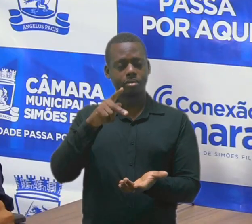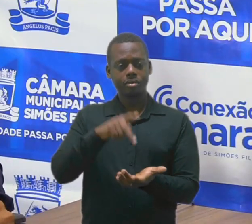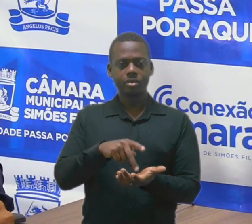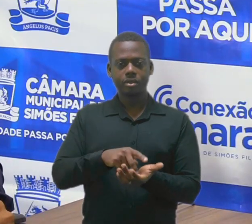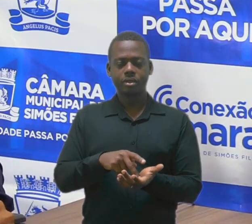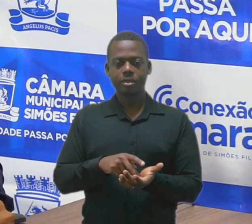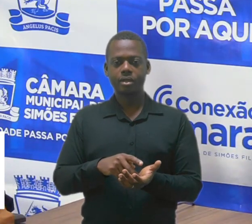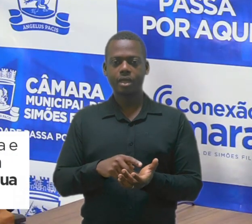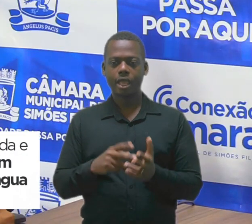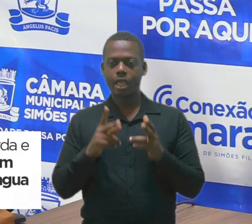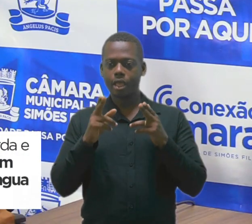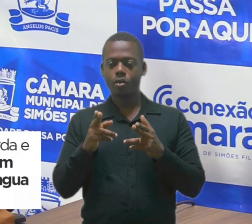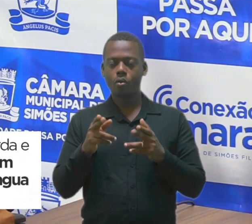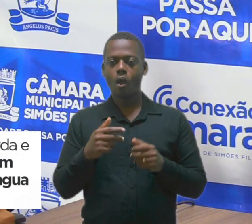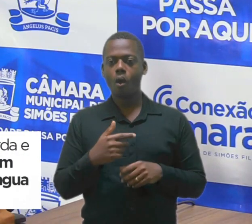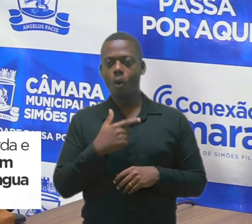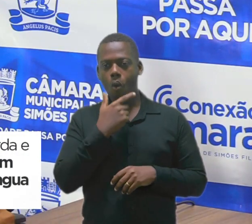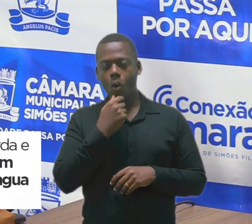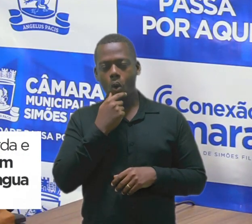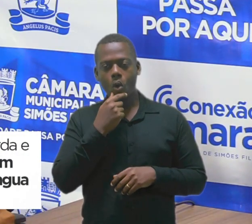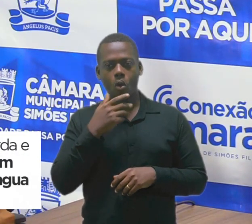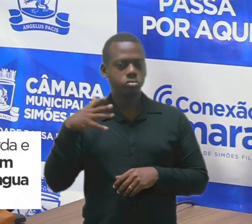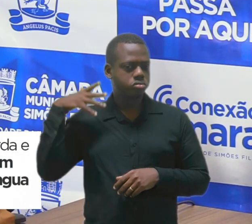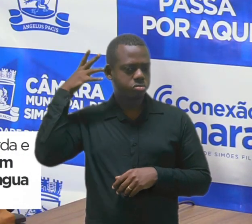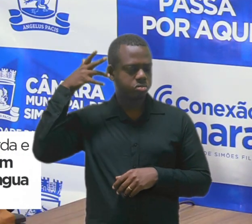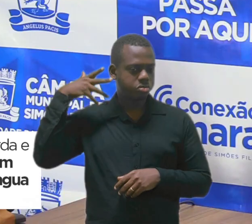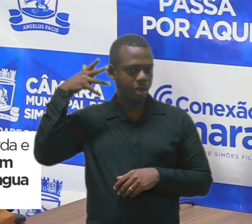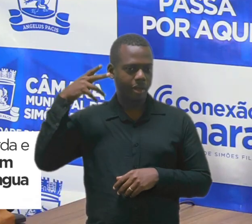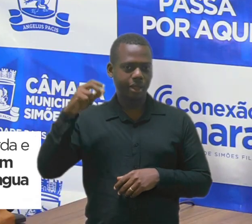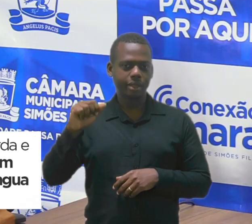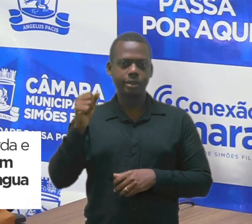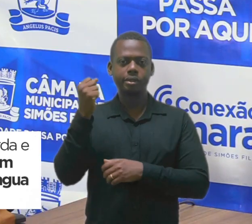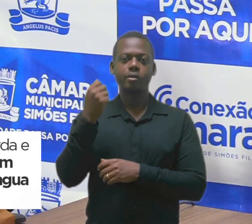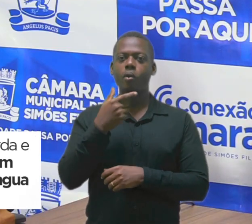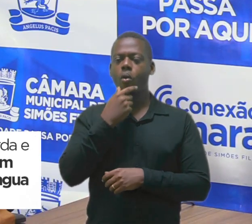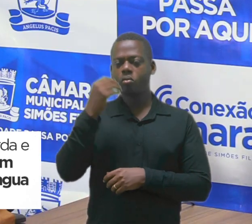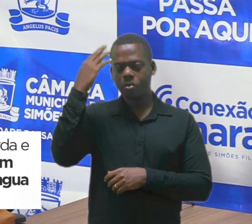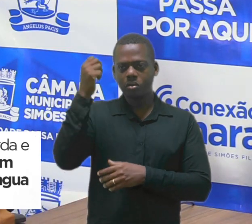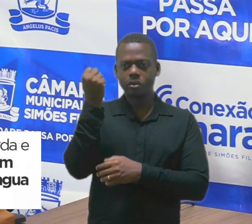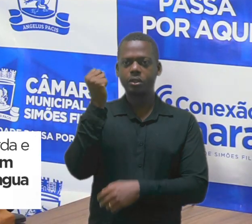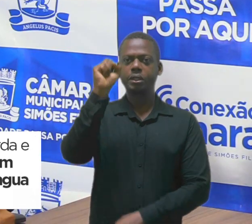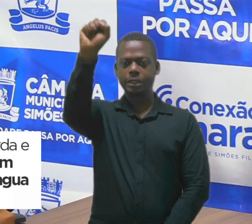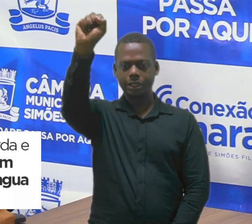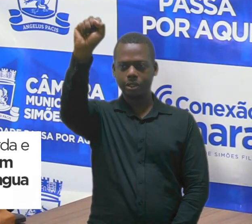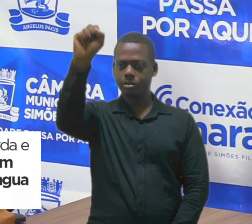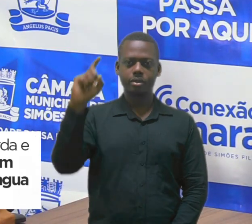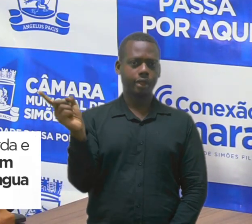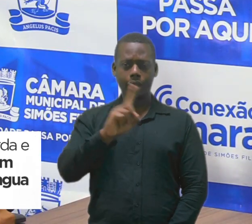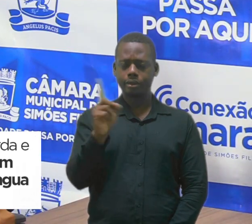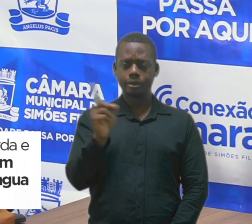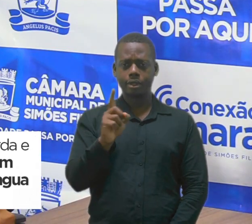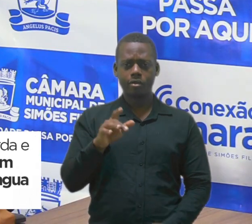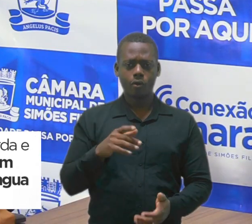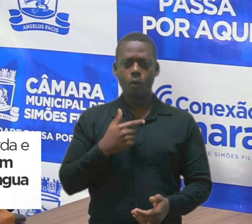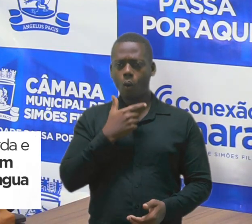esse absurdo, Tati, que você me mostrou lá no funeral de Nelson Mandela. Porque eu estava conversando com você... A nível mundial, você viu? A nível Sim. mundial. A nível mundial. Você